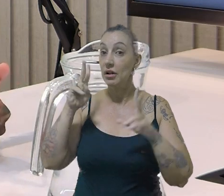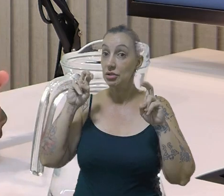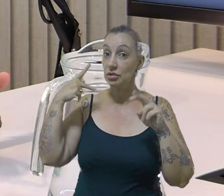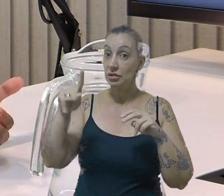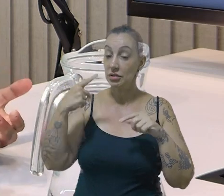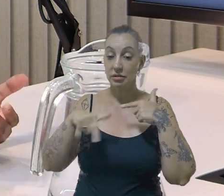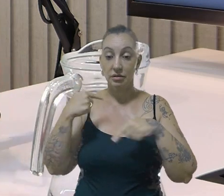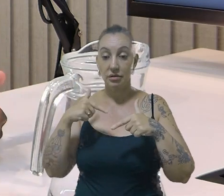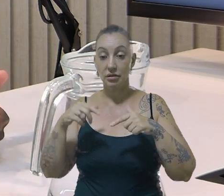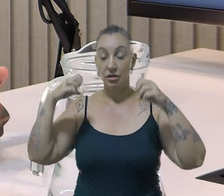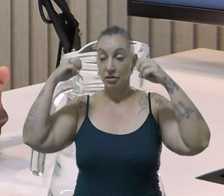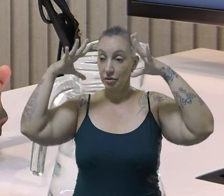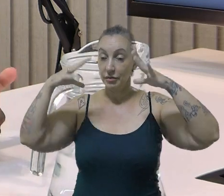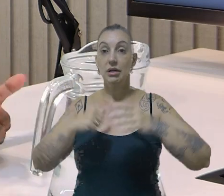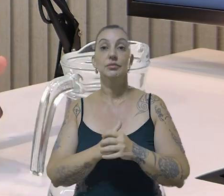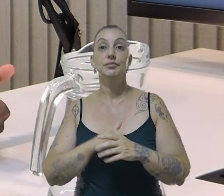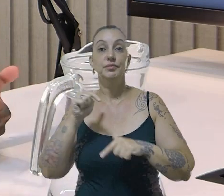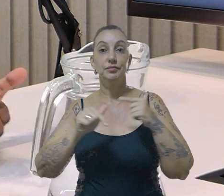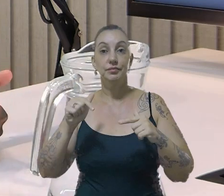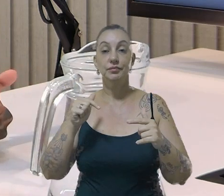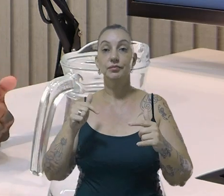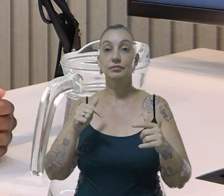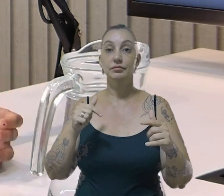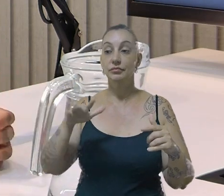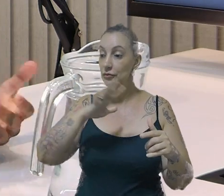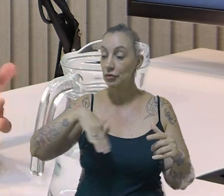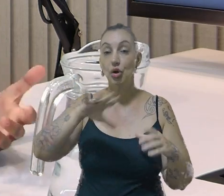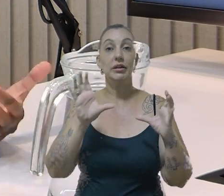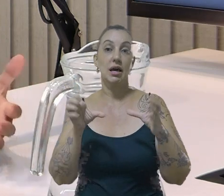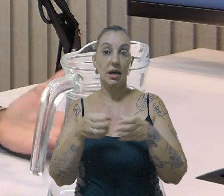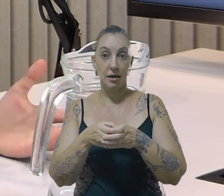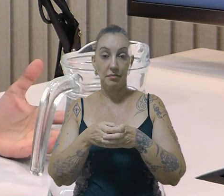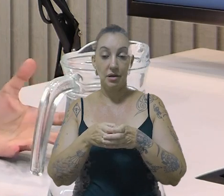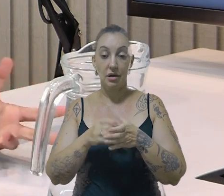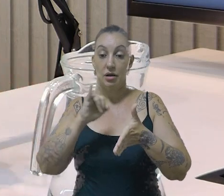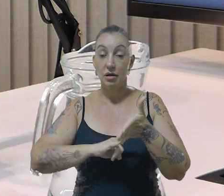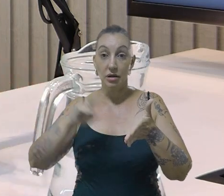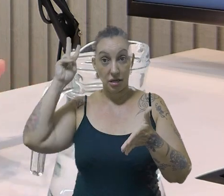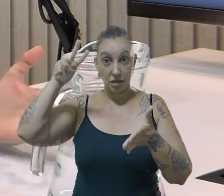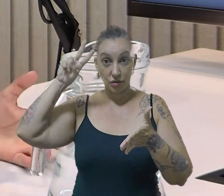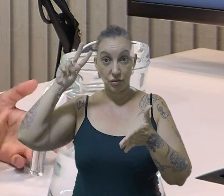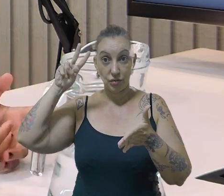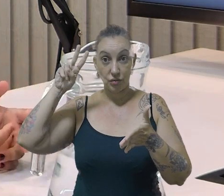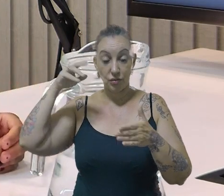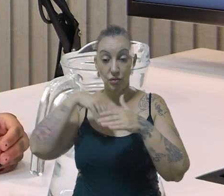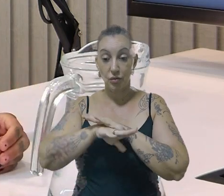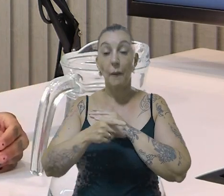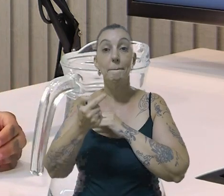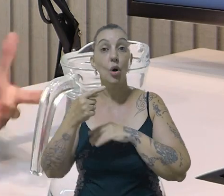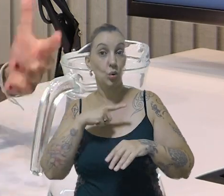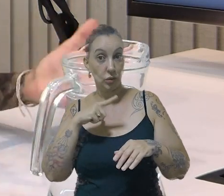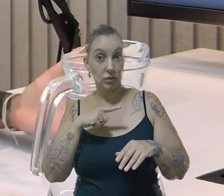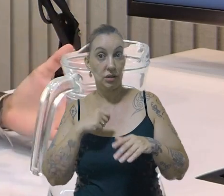sobre o trabalho do iluminador sobre o trabalho da técnica Tipo documente isso porque isso é arquivo histórico é tem poucos